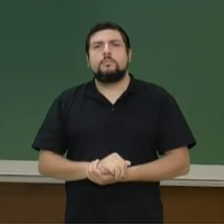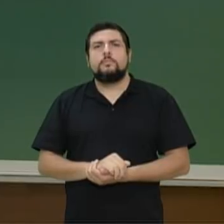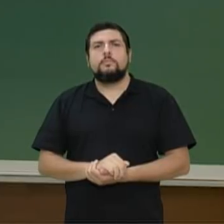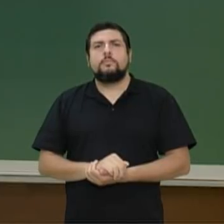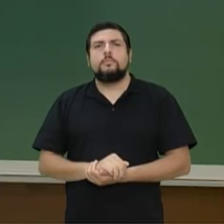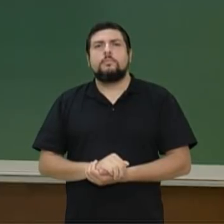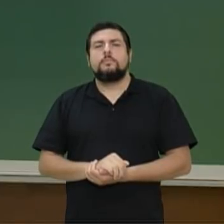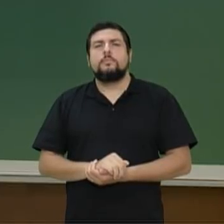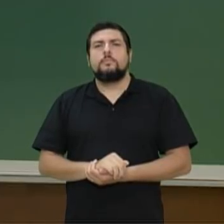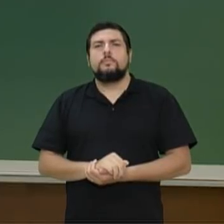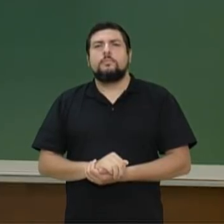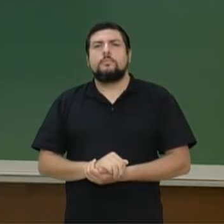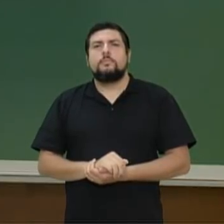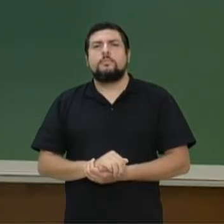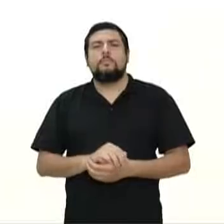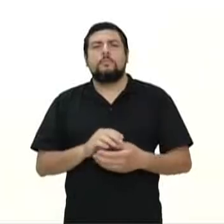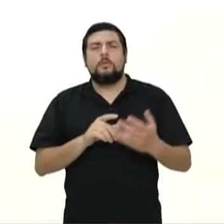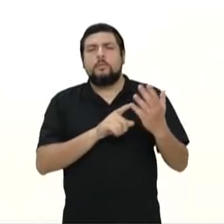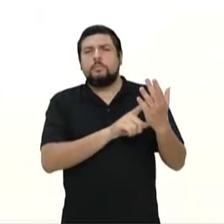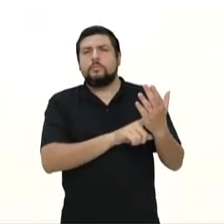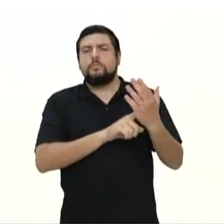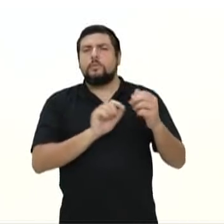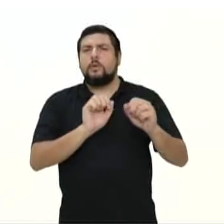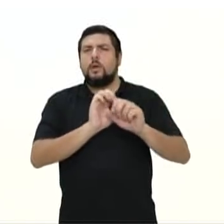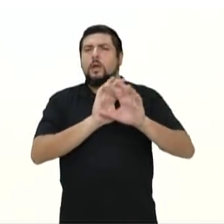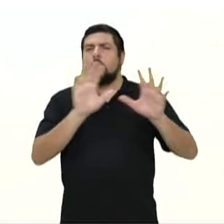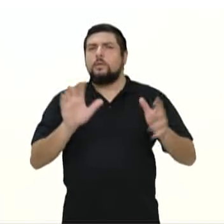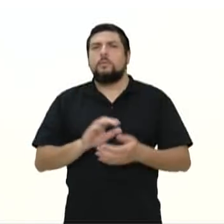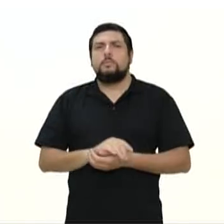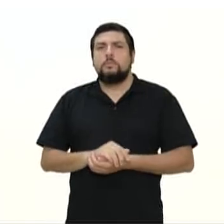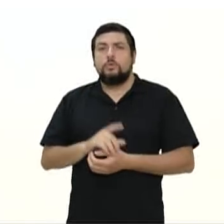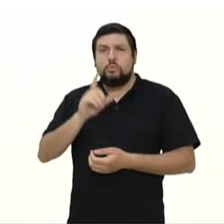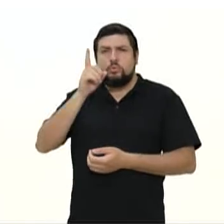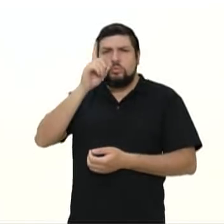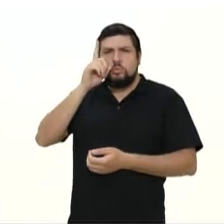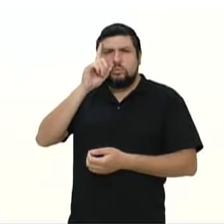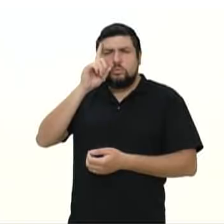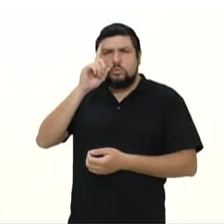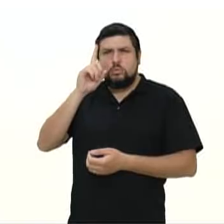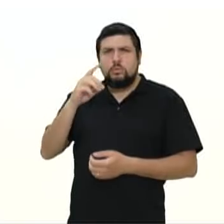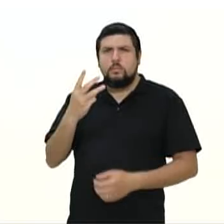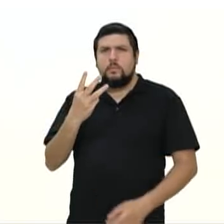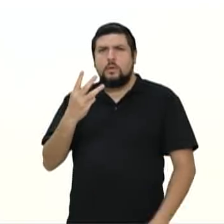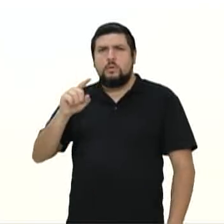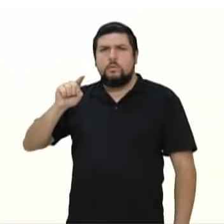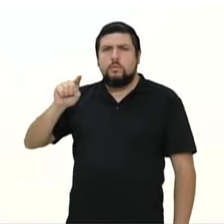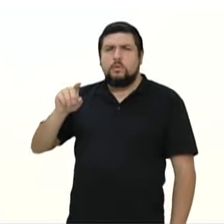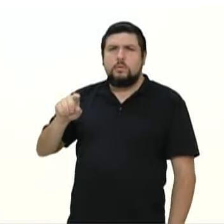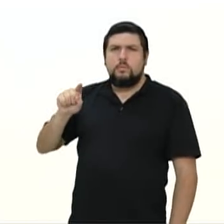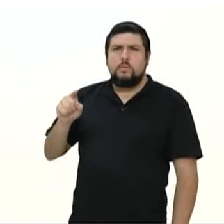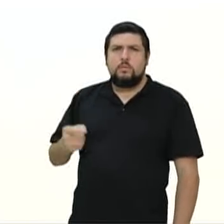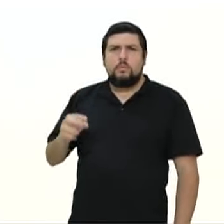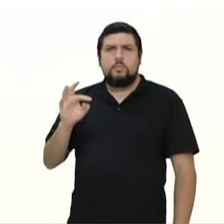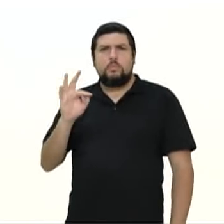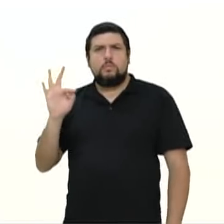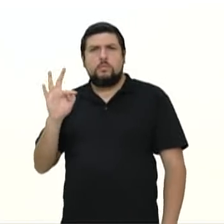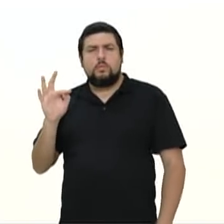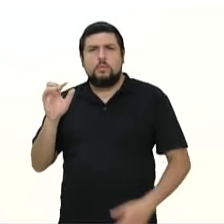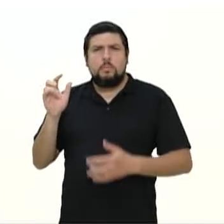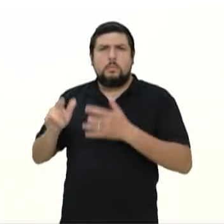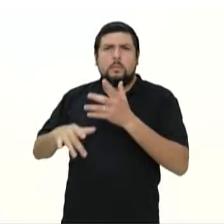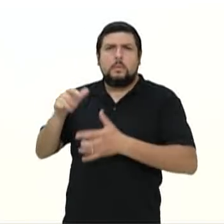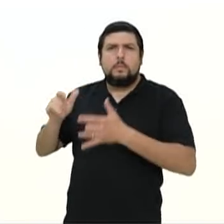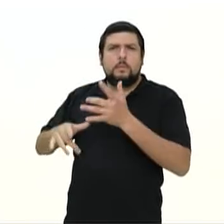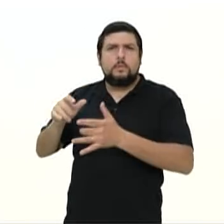Vejamos, né? Tá bem explícito aqui, né? Diariamente, mais de 3.000 toneladas de resíduos do Distrito Federal tinham